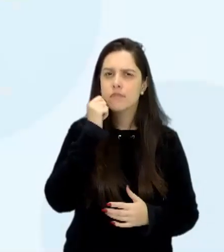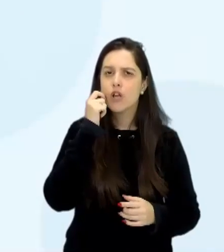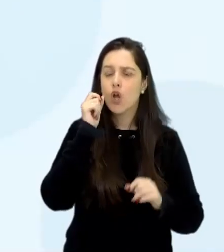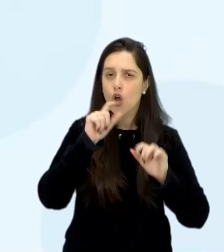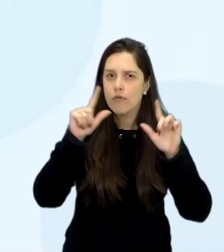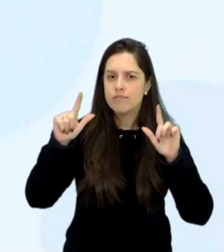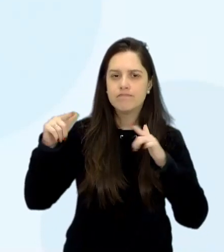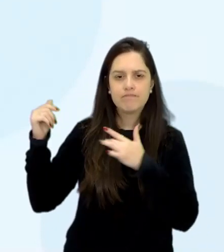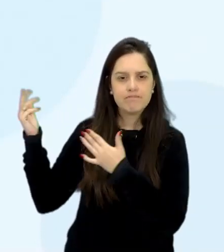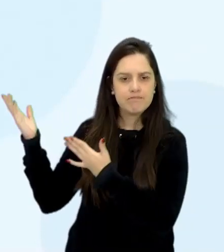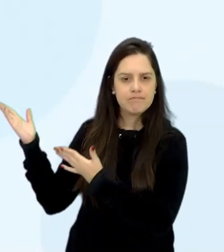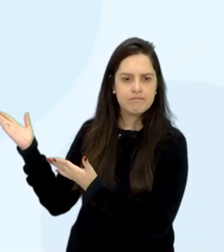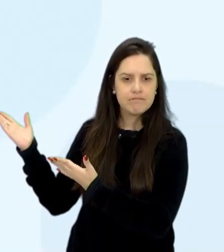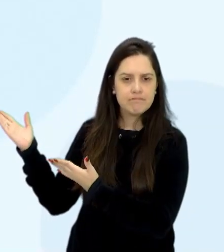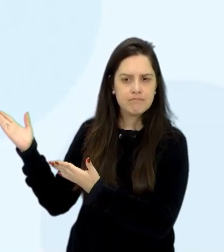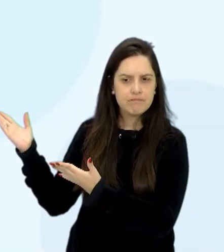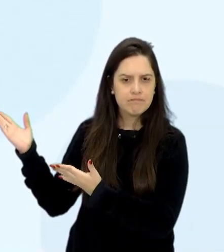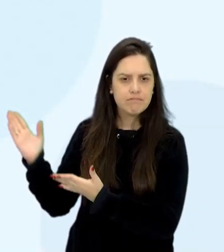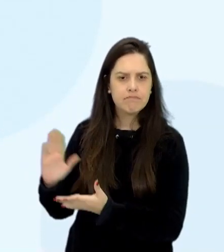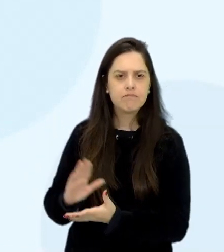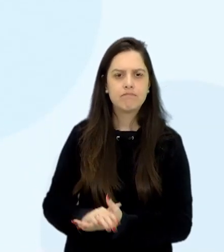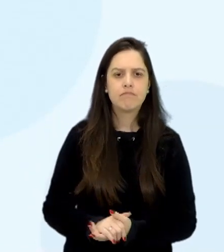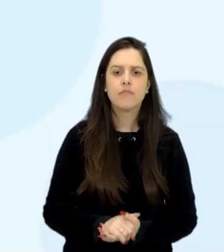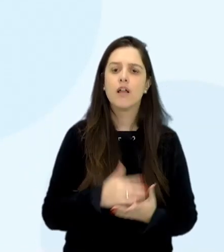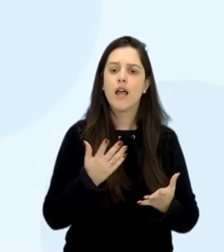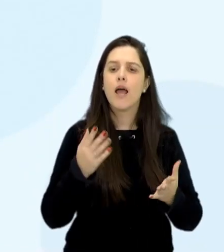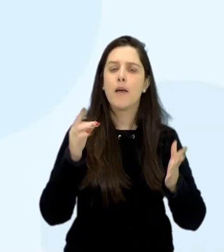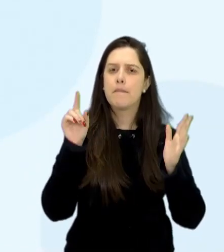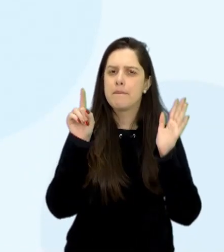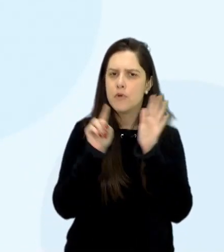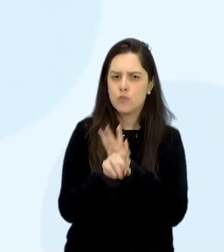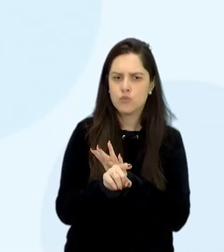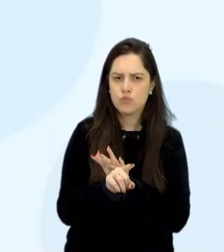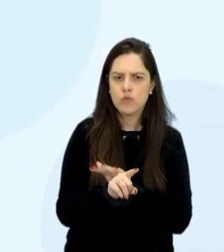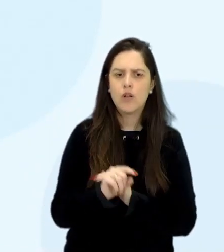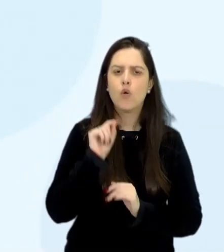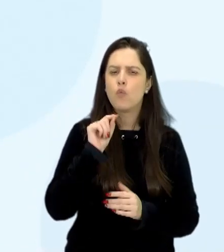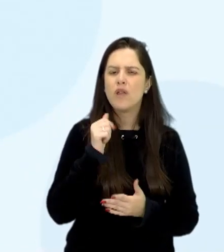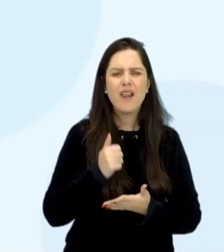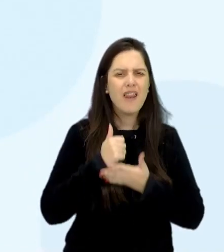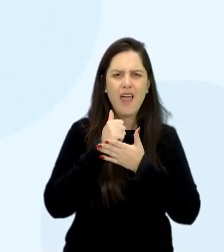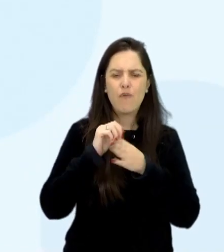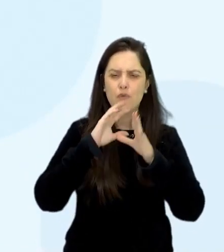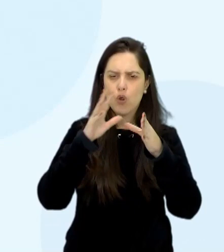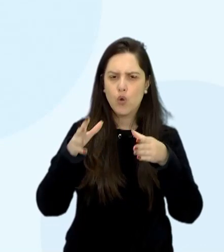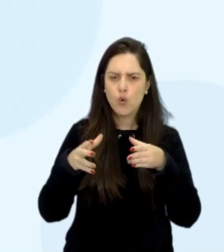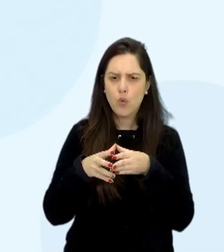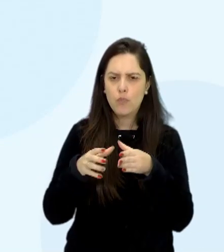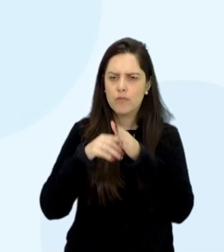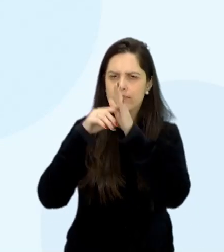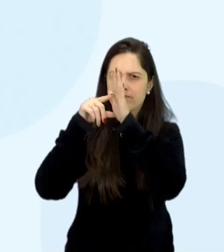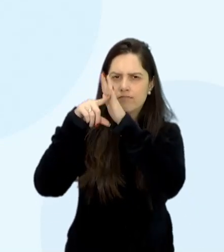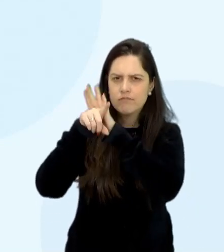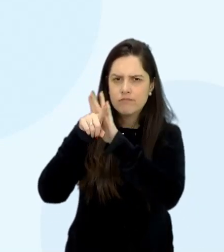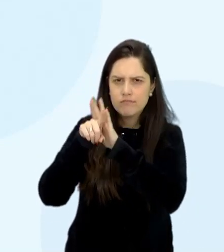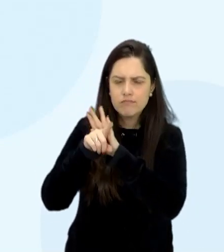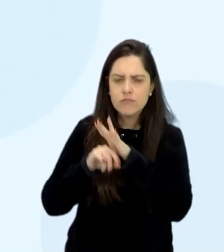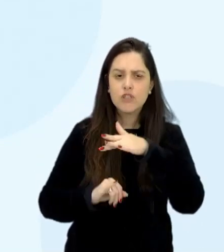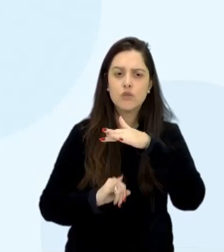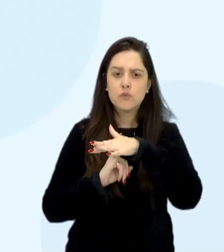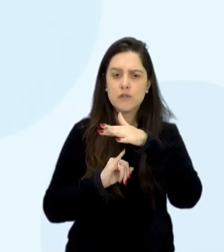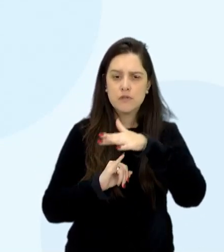vamos lá. Bom, a pergunta aqui. O que leva um grupo de pesquisadores